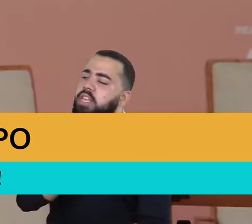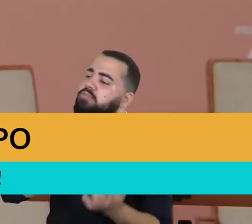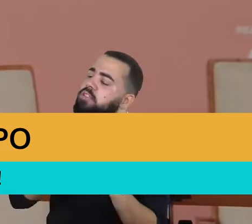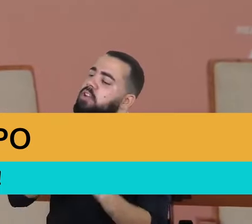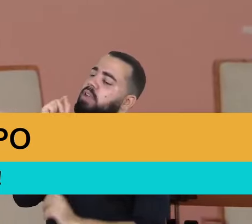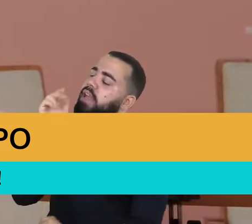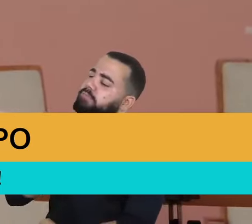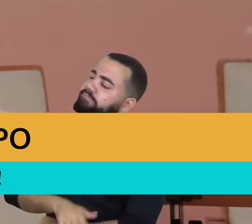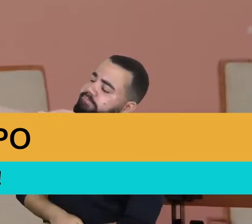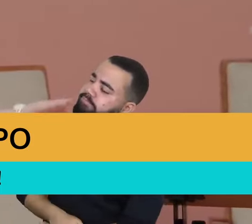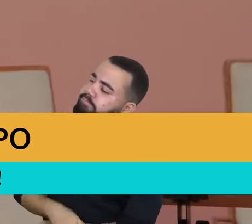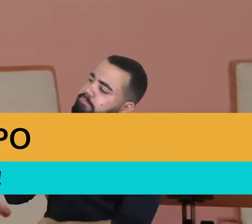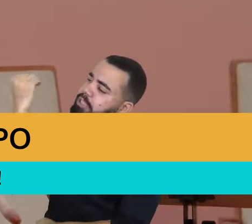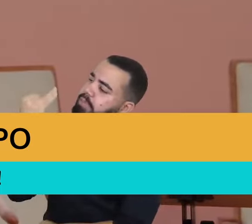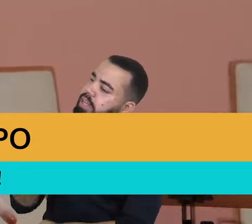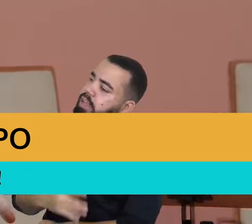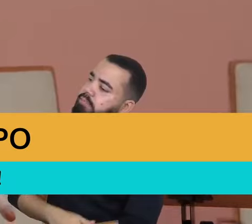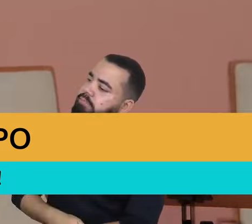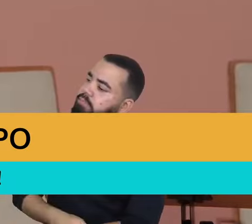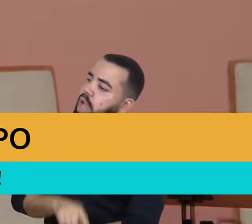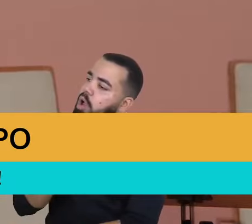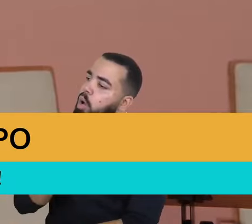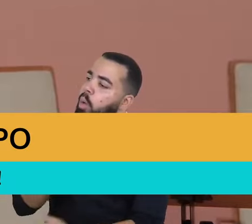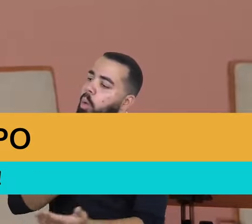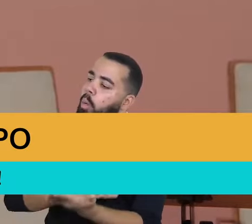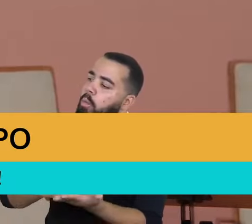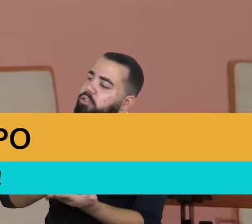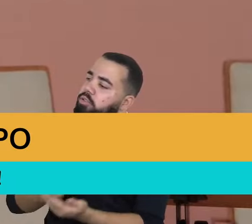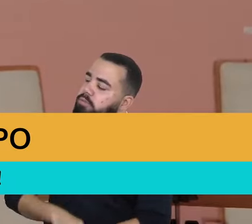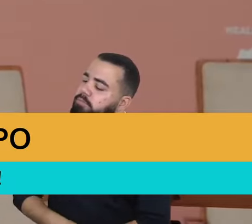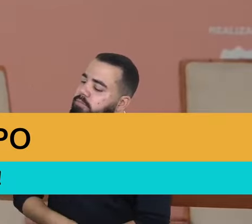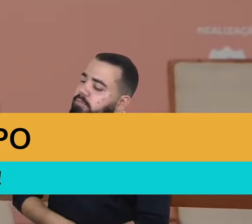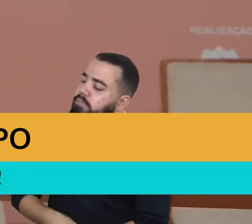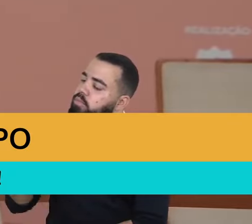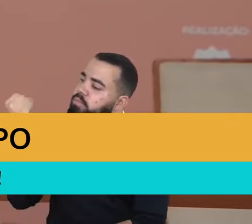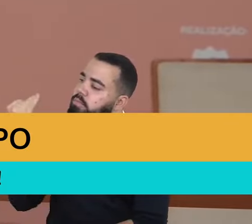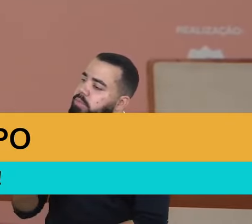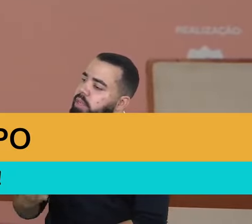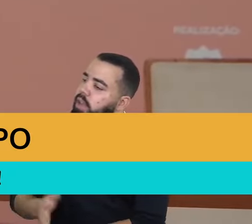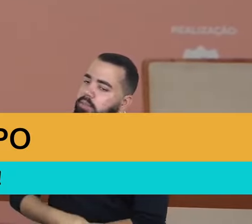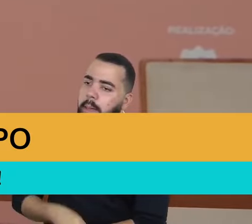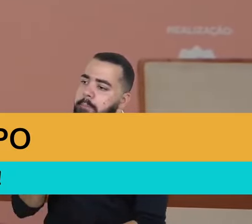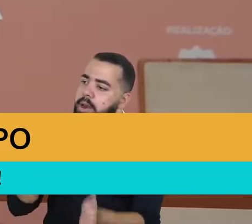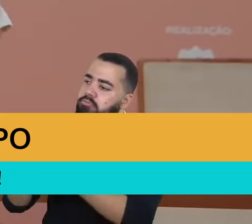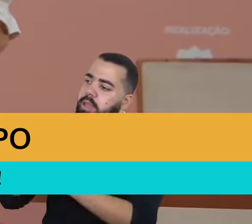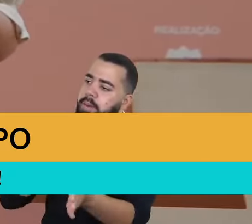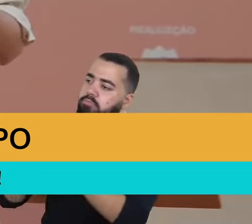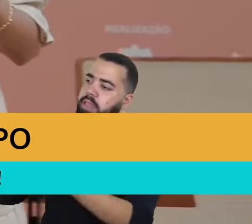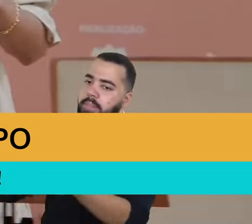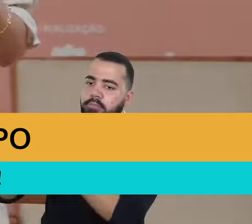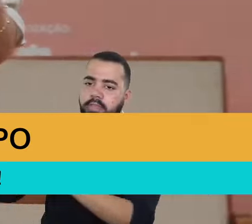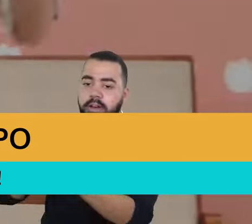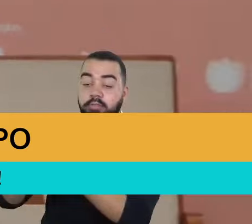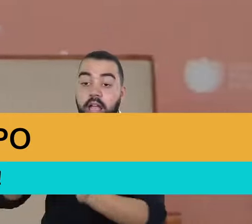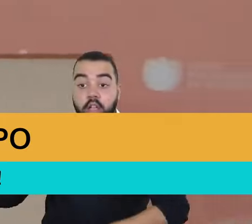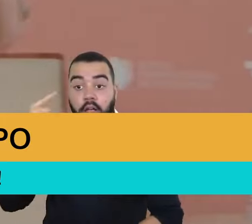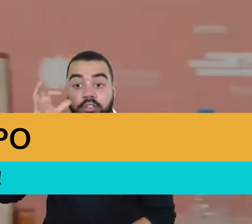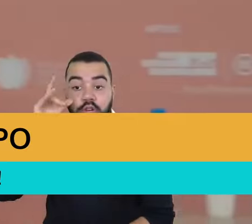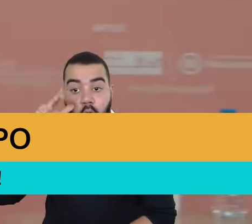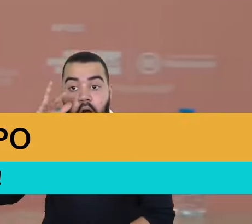quer dizer? De onde que isso veio? Tudo que eu pegava, minha mãe falava assim, meu Deus, eu não aguento, é muita pergunta, porque nós somos muito